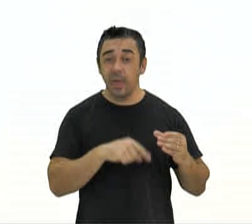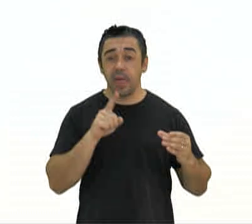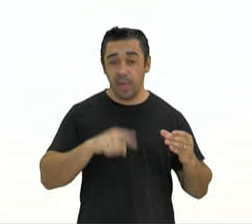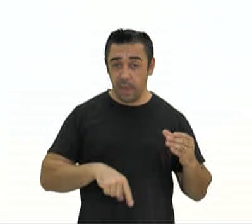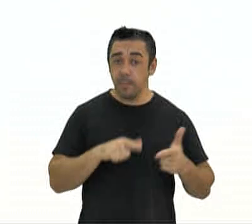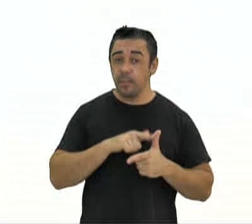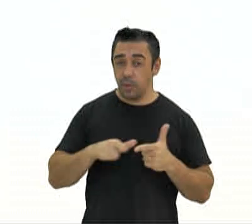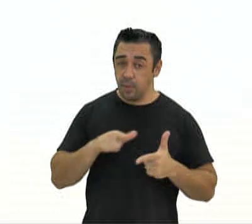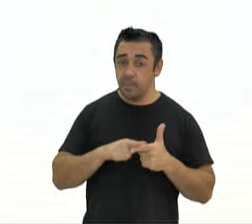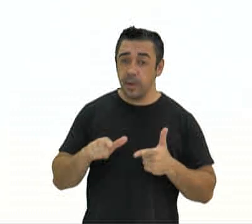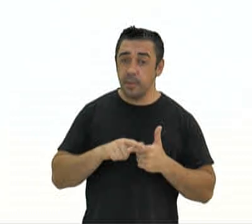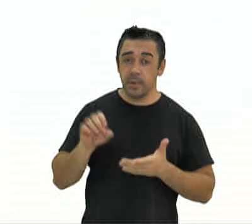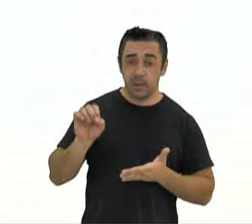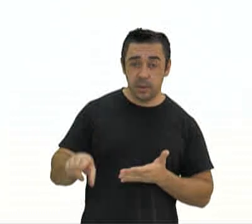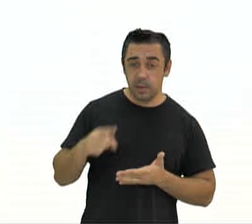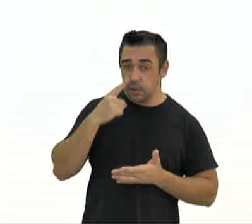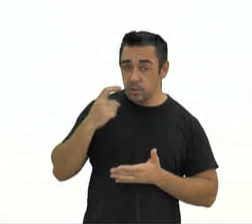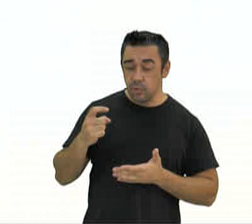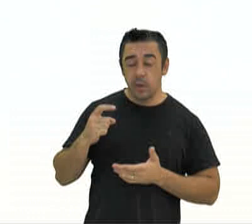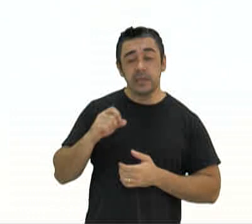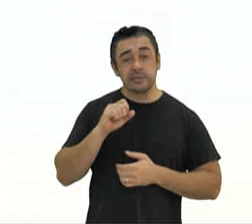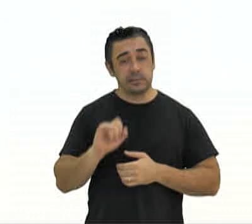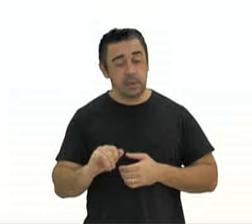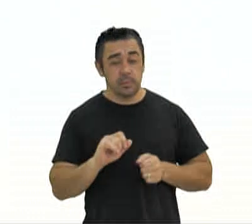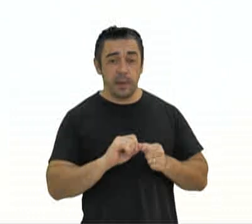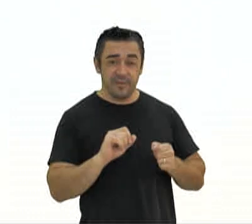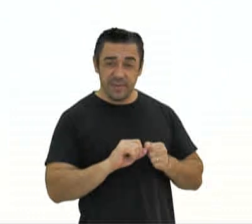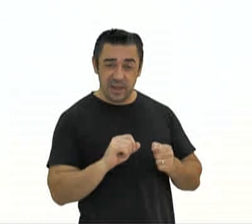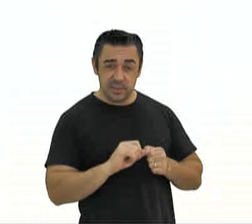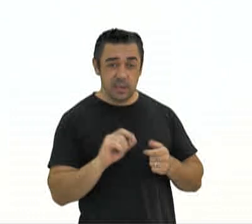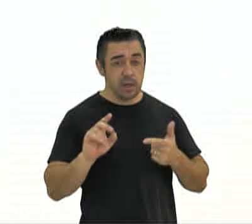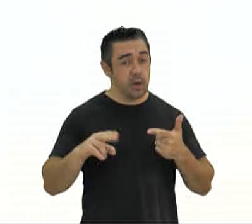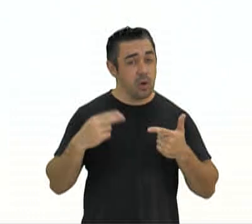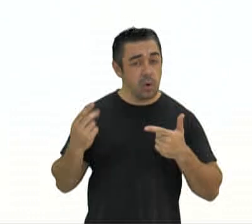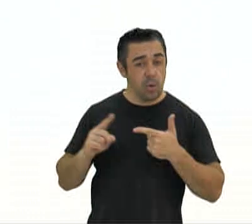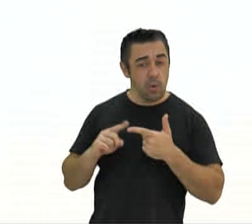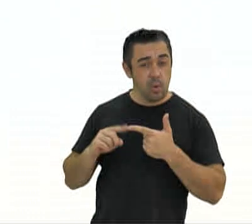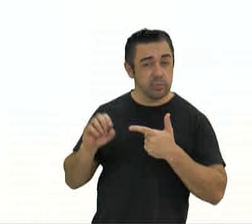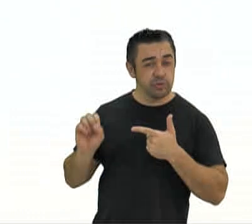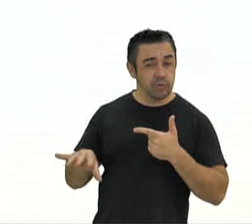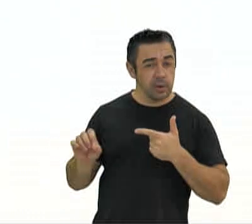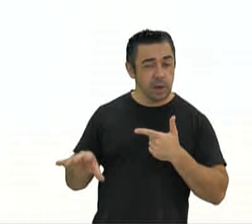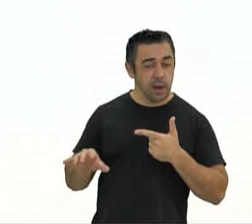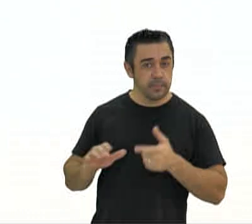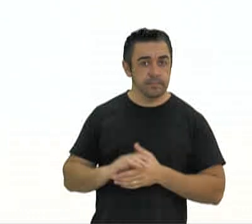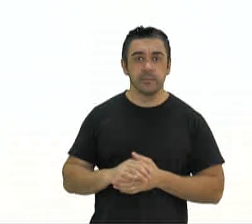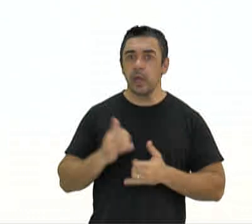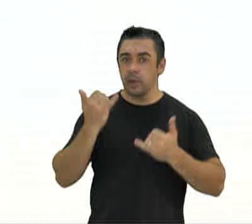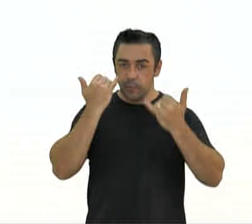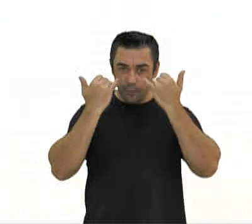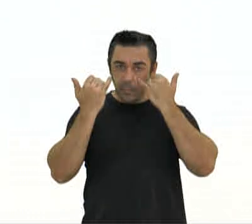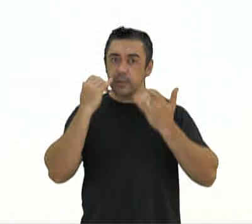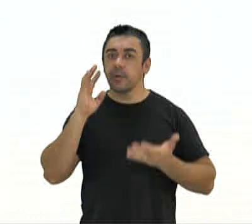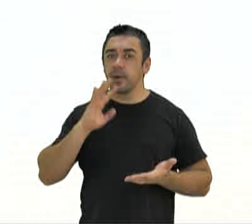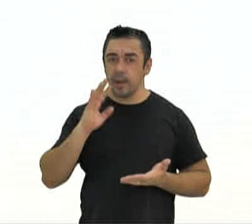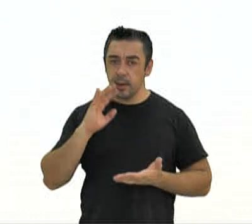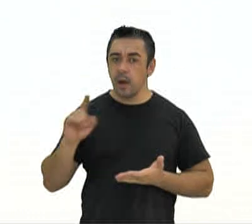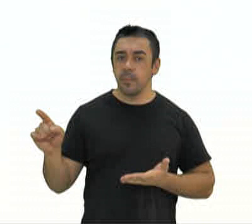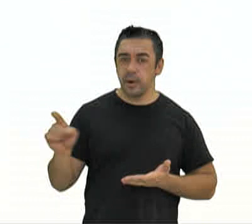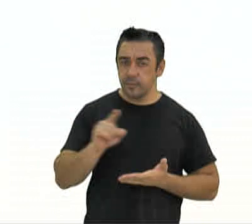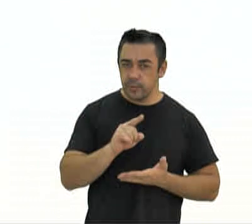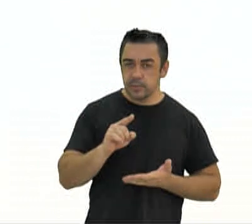natureza, seja na sua fabricação ou então no seu descarte, tá? Então, informação bem legal para vocês aí,